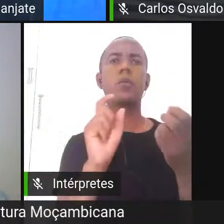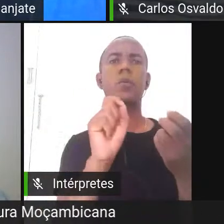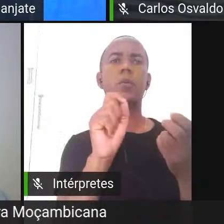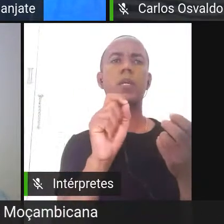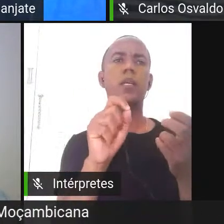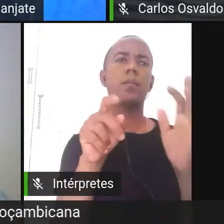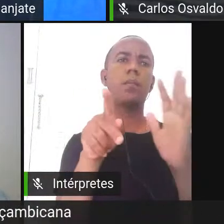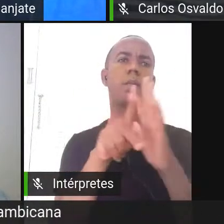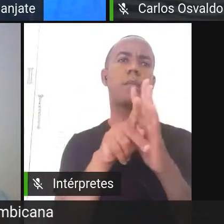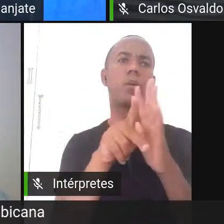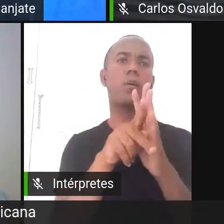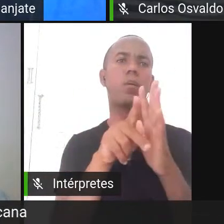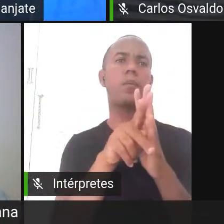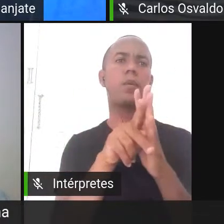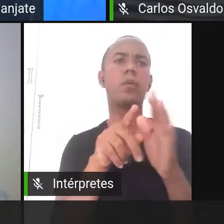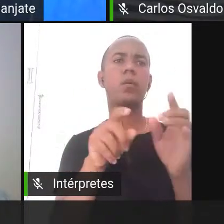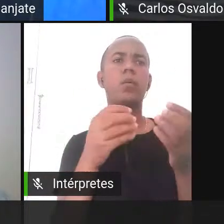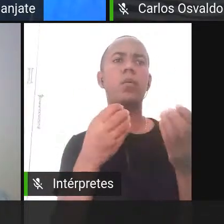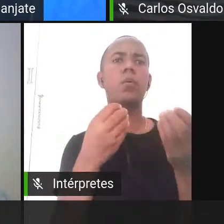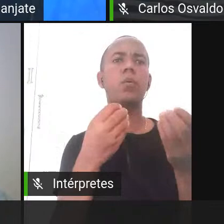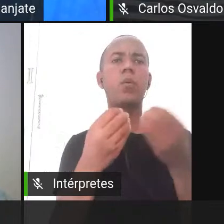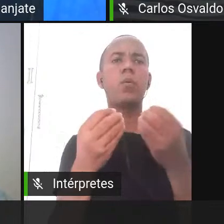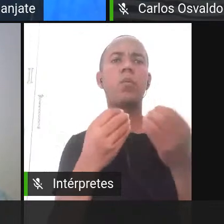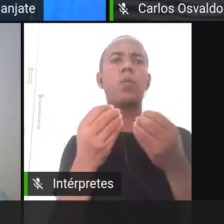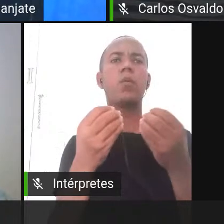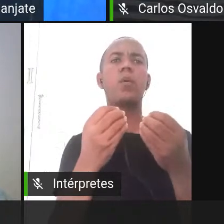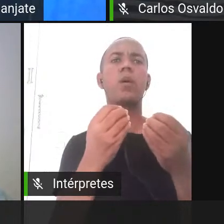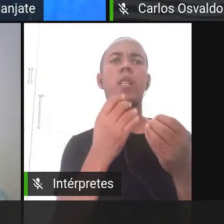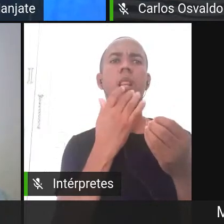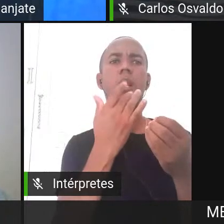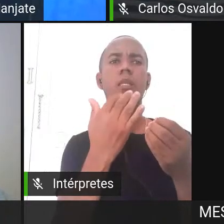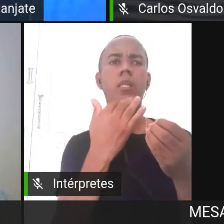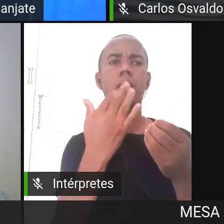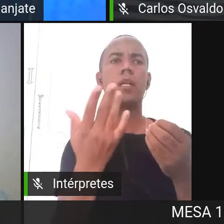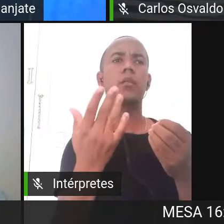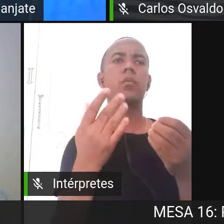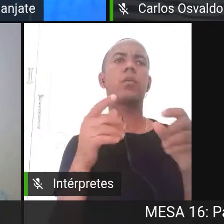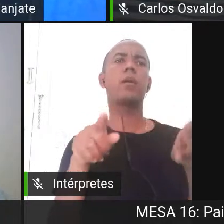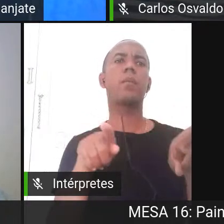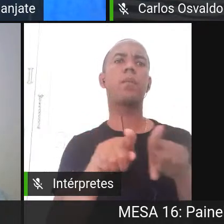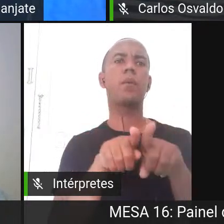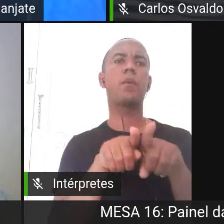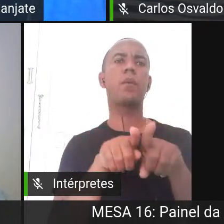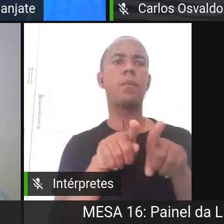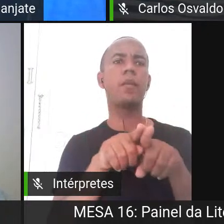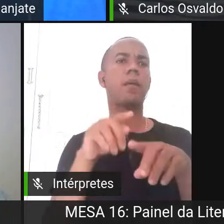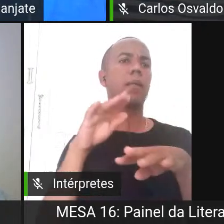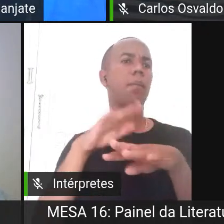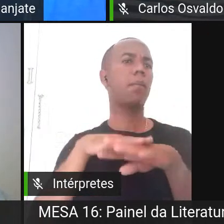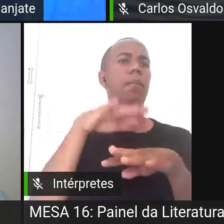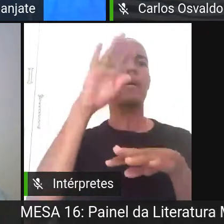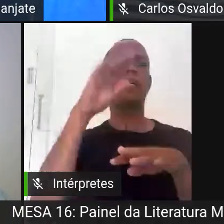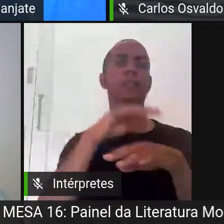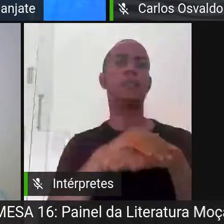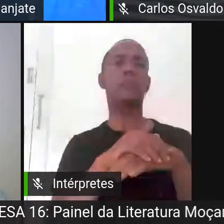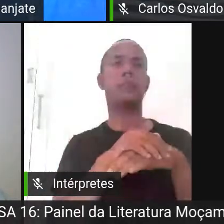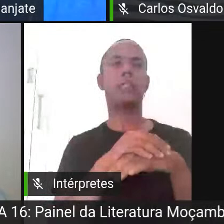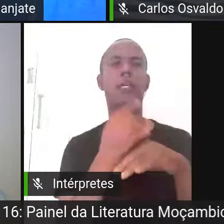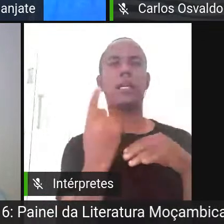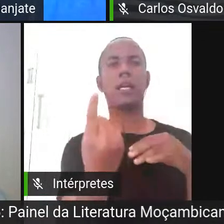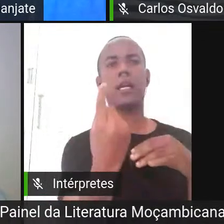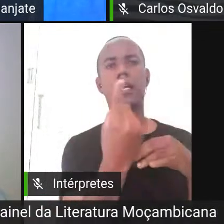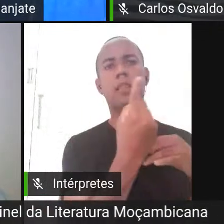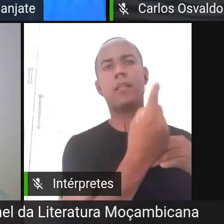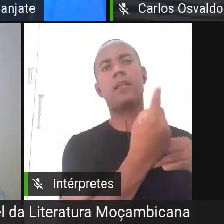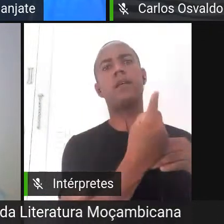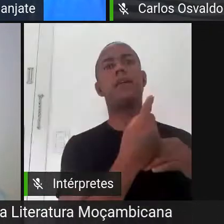usamos para a própria literatura, uma literatura muito vincada à questão das tradições, à questão da identidade, à questão identitária